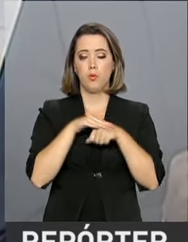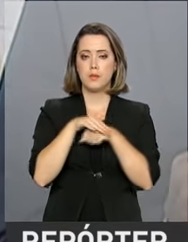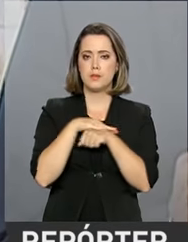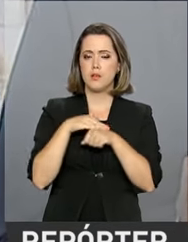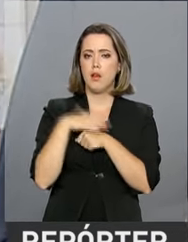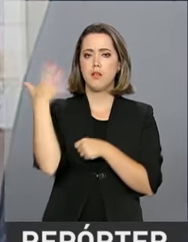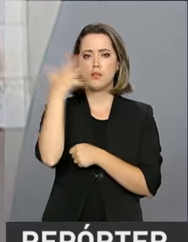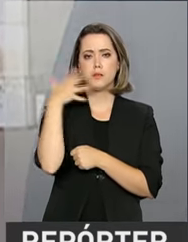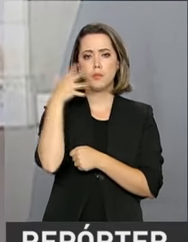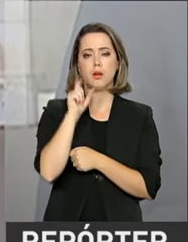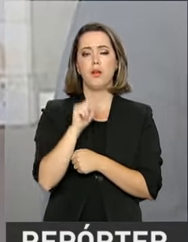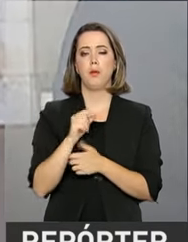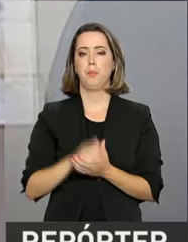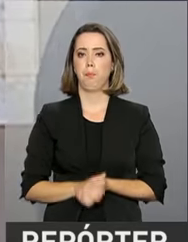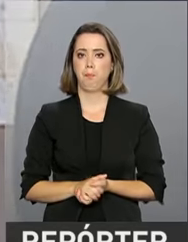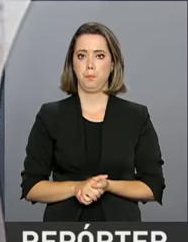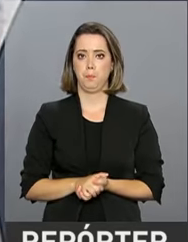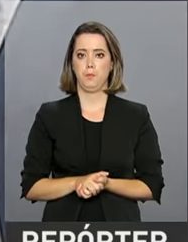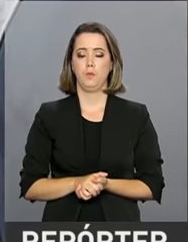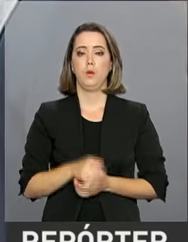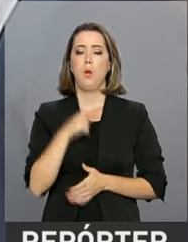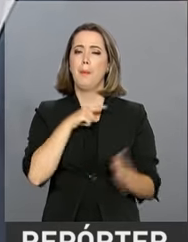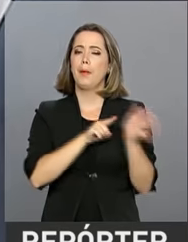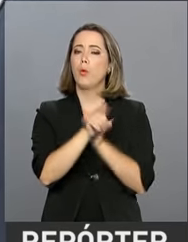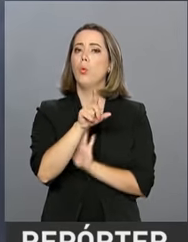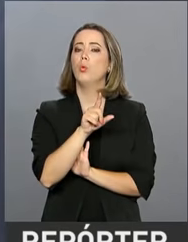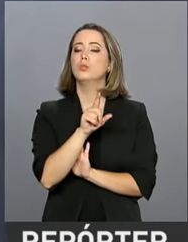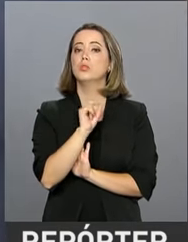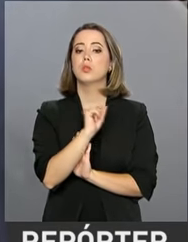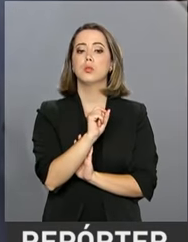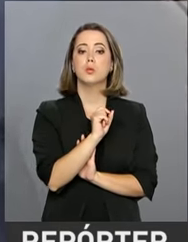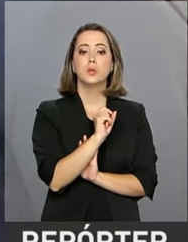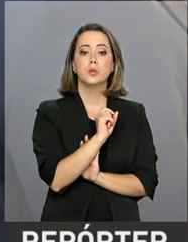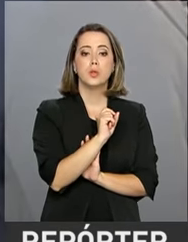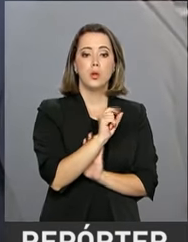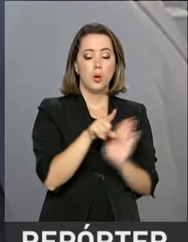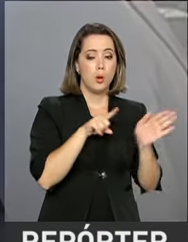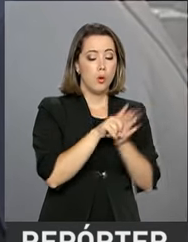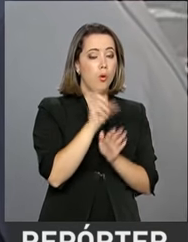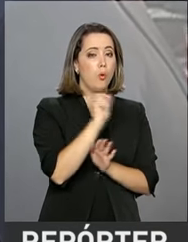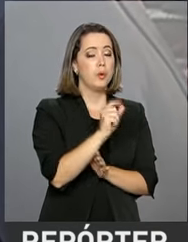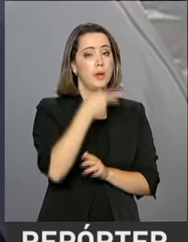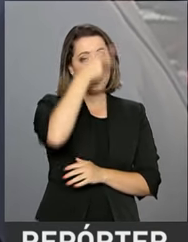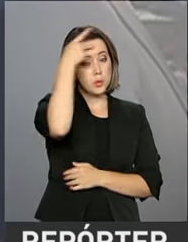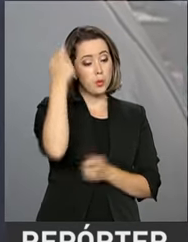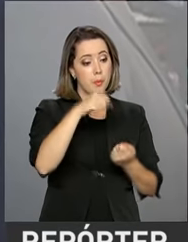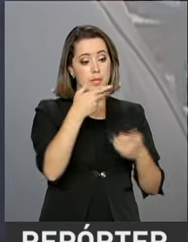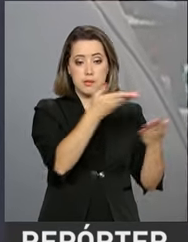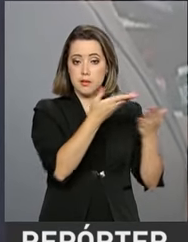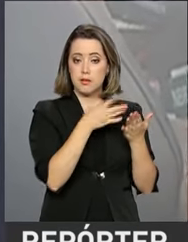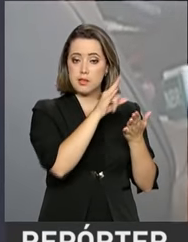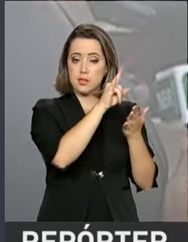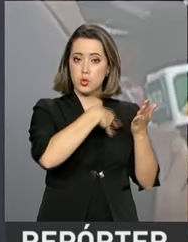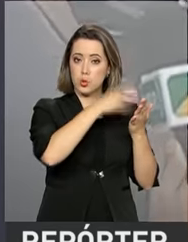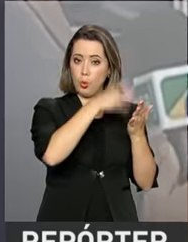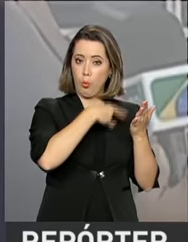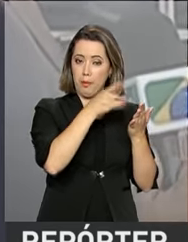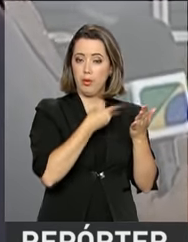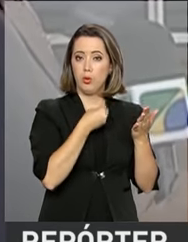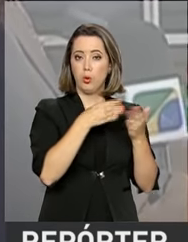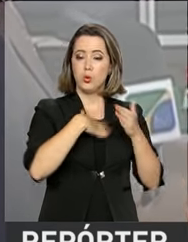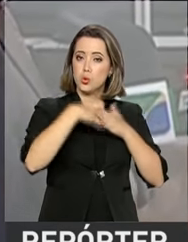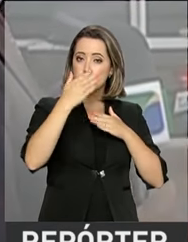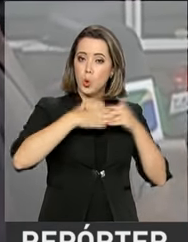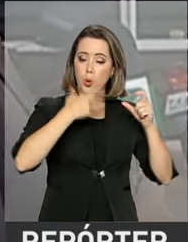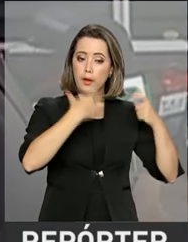sobre o assunto dependente o que o trabalhador deve trazer para uma agência da caixa econômica federal em qualquer